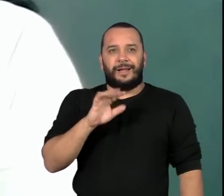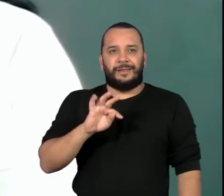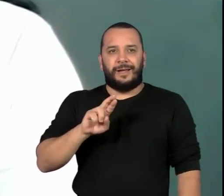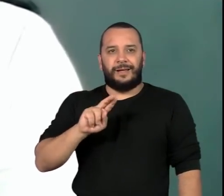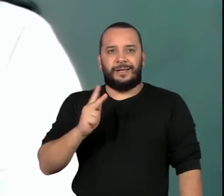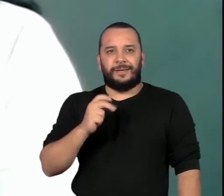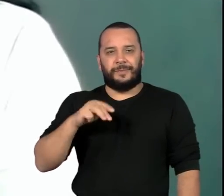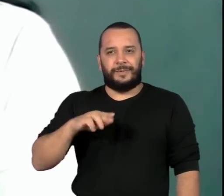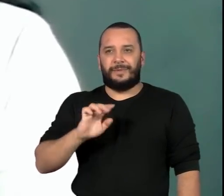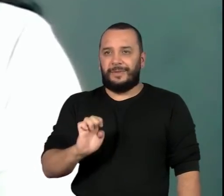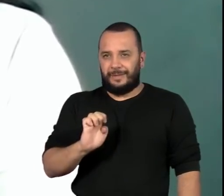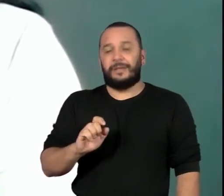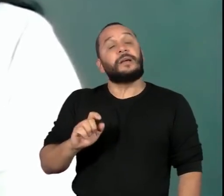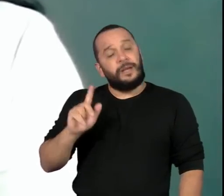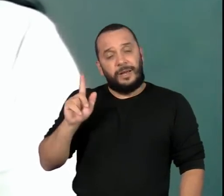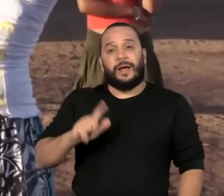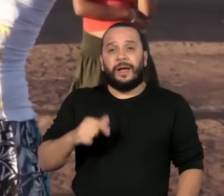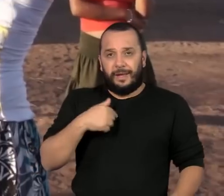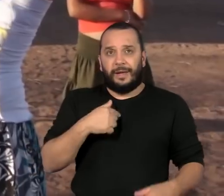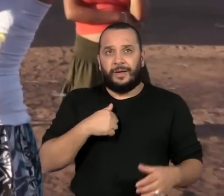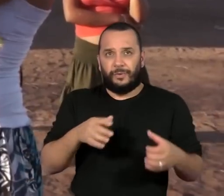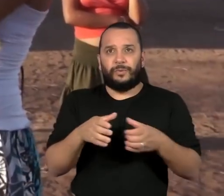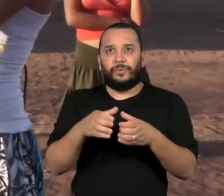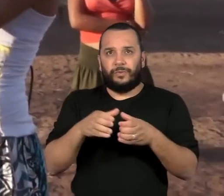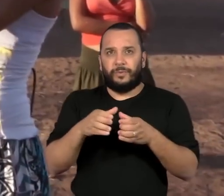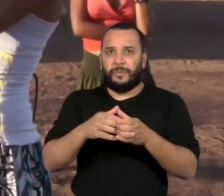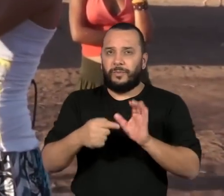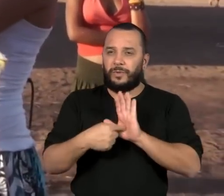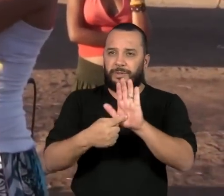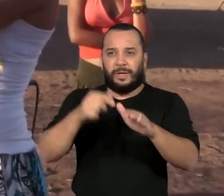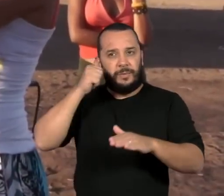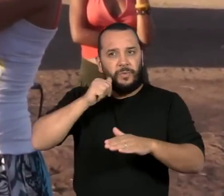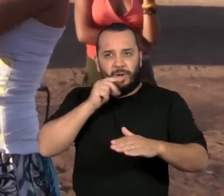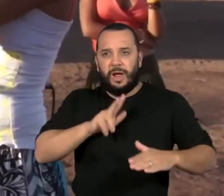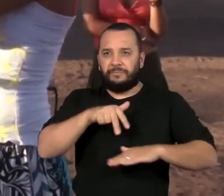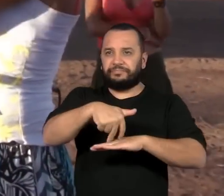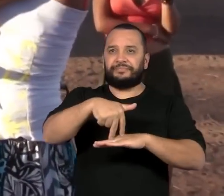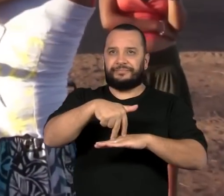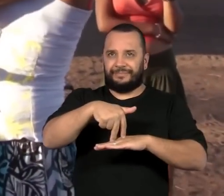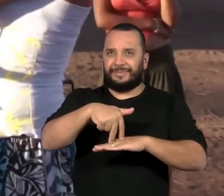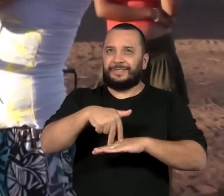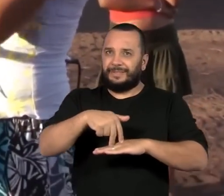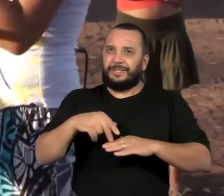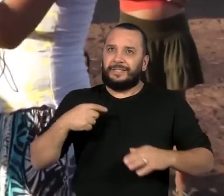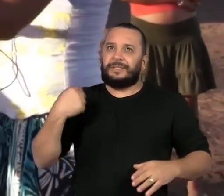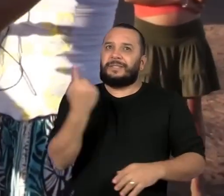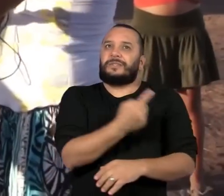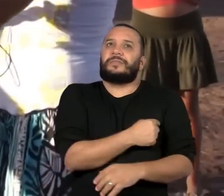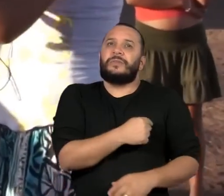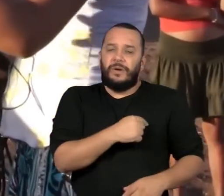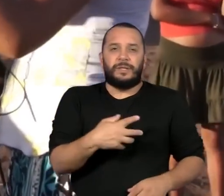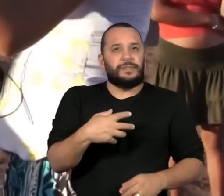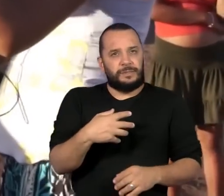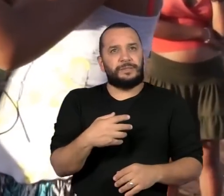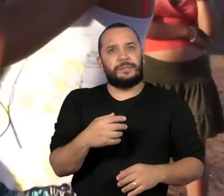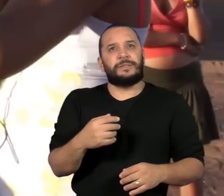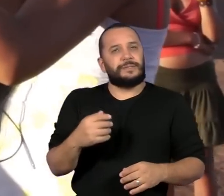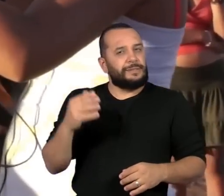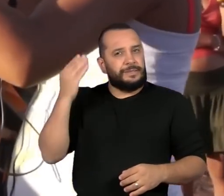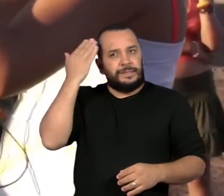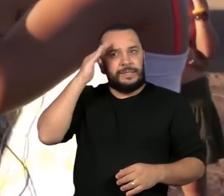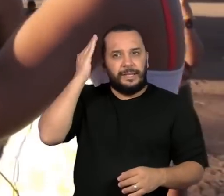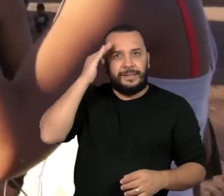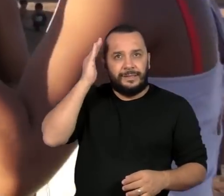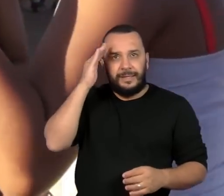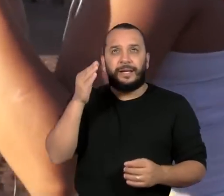poder trazer à tona, né, quem são essas mulheres. É um primeiro desenho nesse sentido da gente poder ter alguma coisa, né,